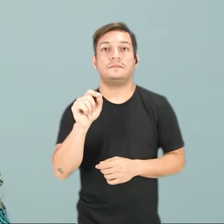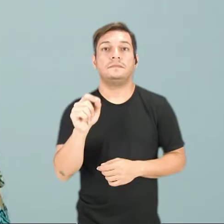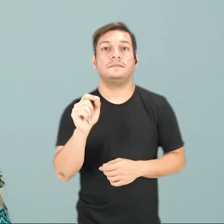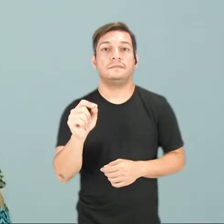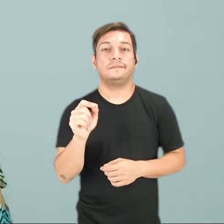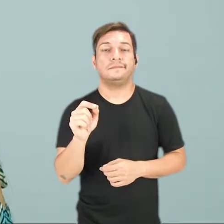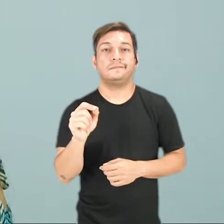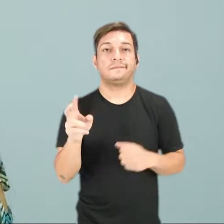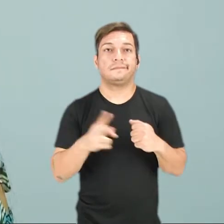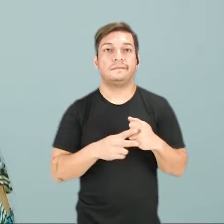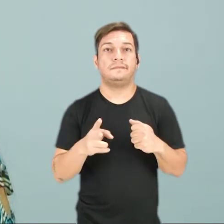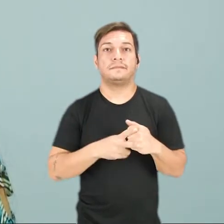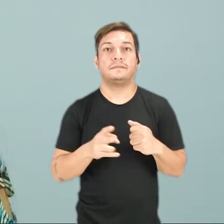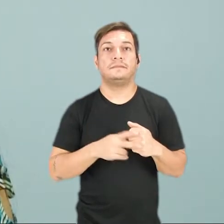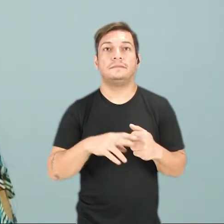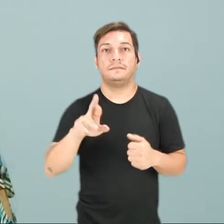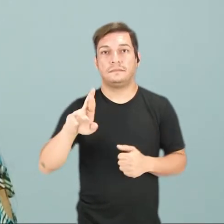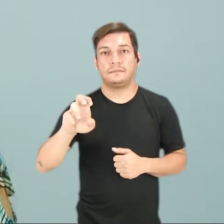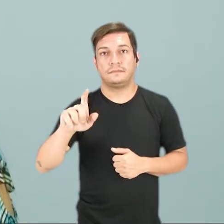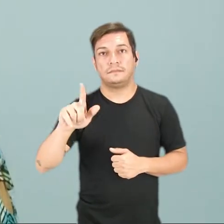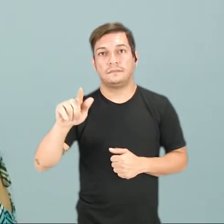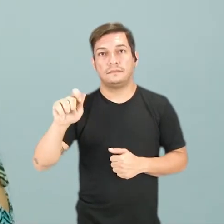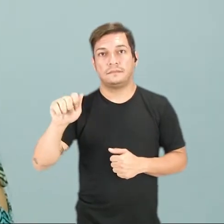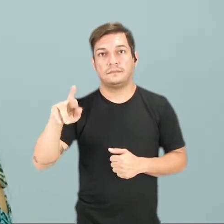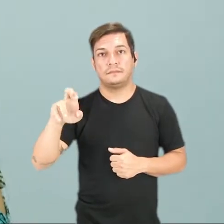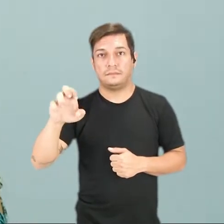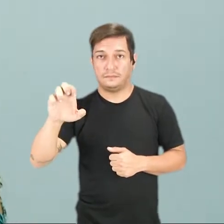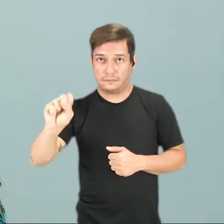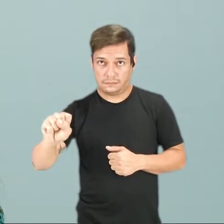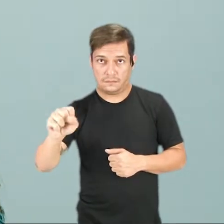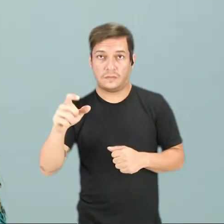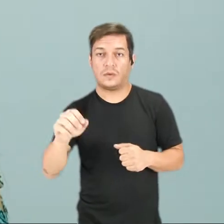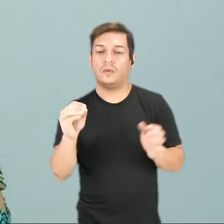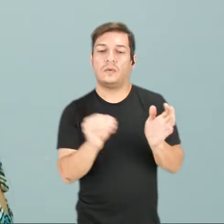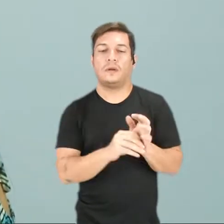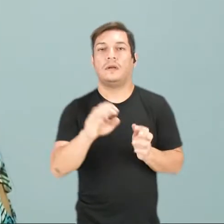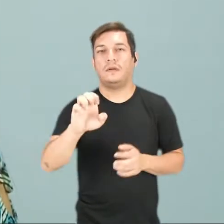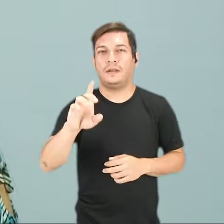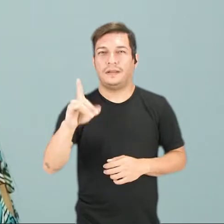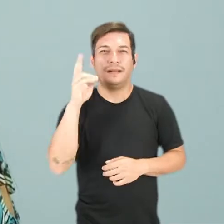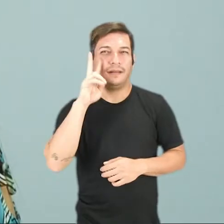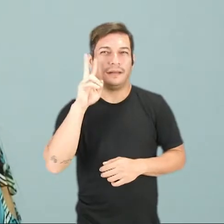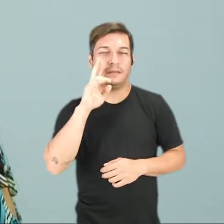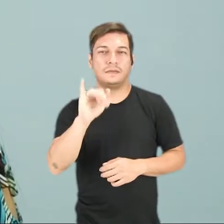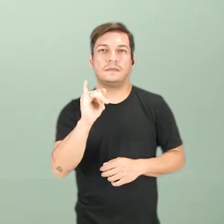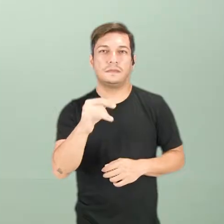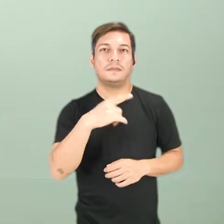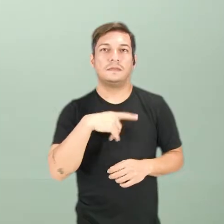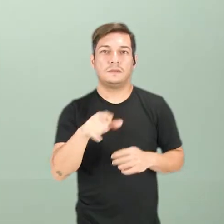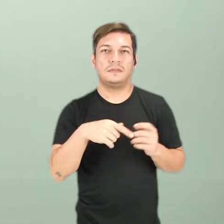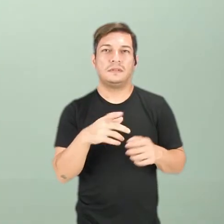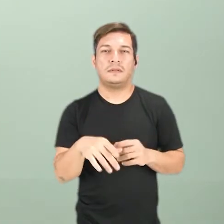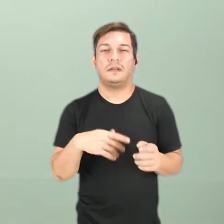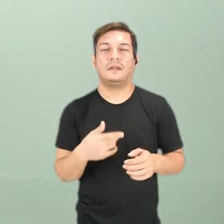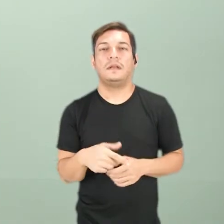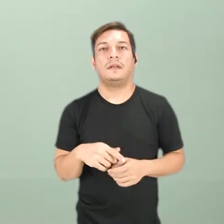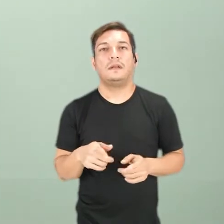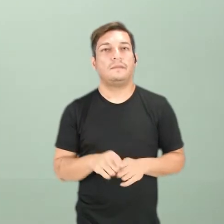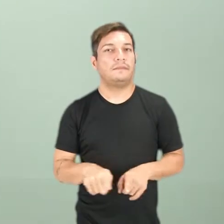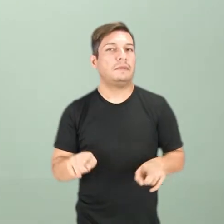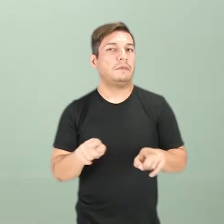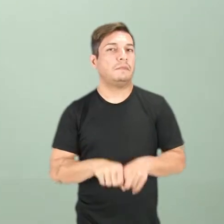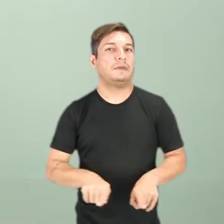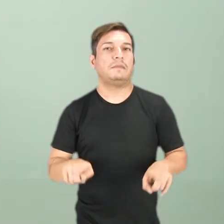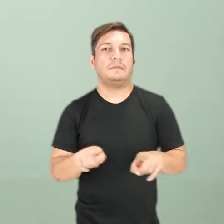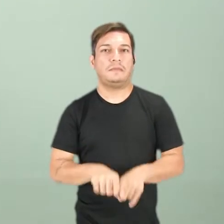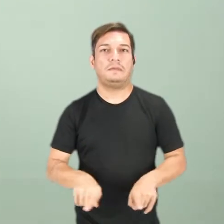bem bonitinho os verbos regulares, só colocar o ED. Lembra que eu falei que fica até monótono se você